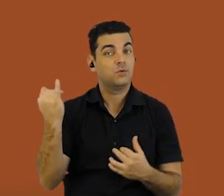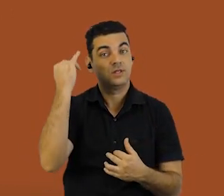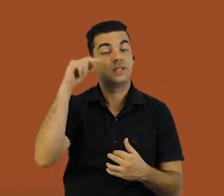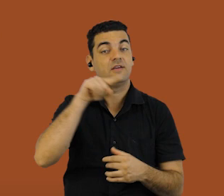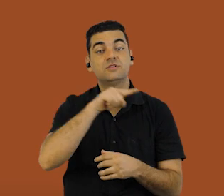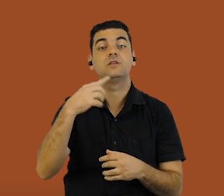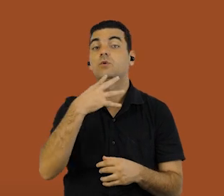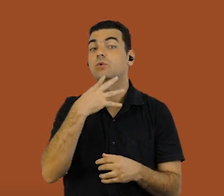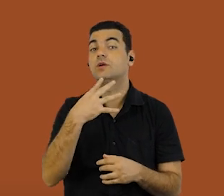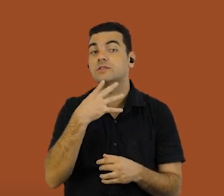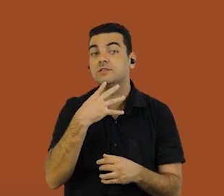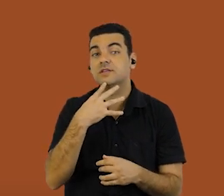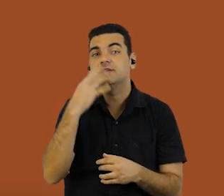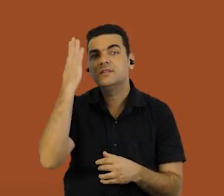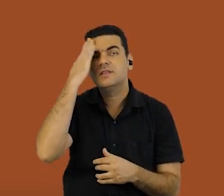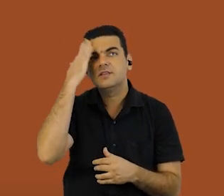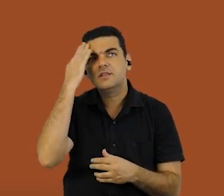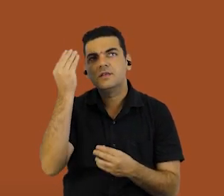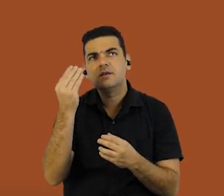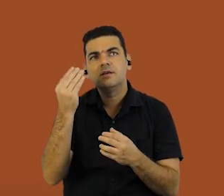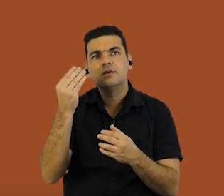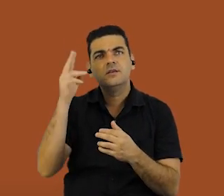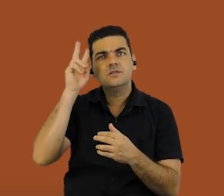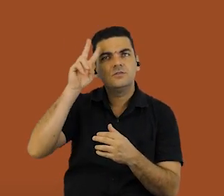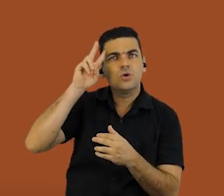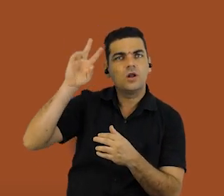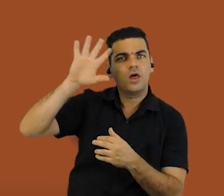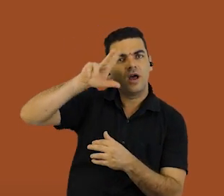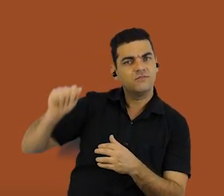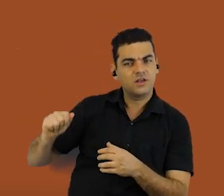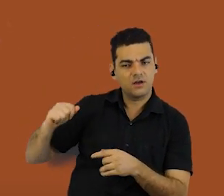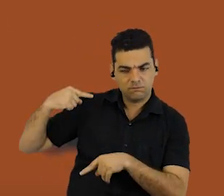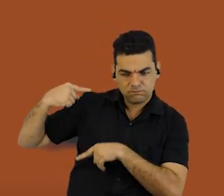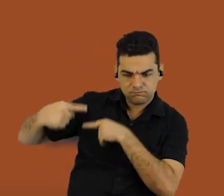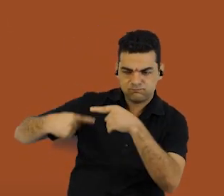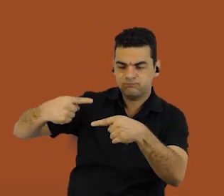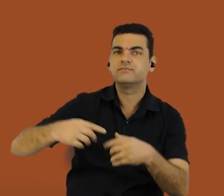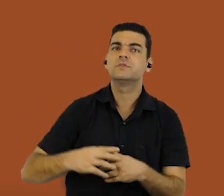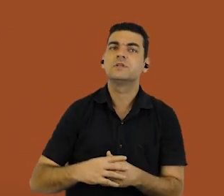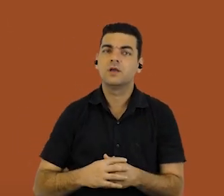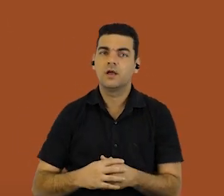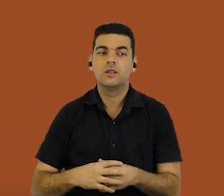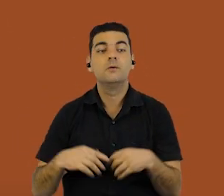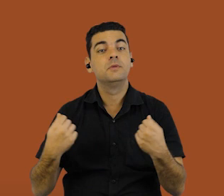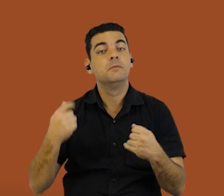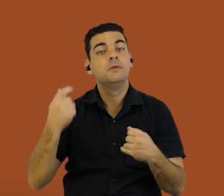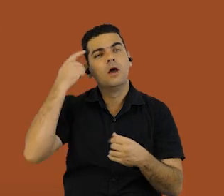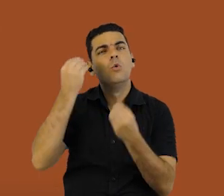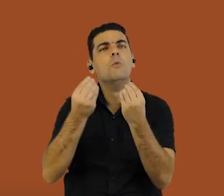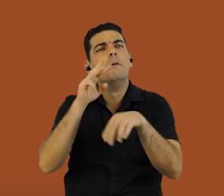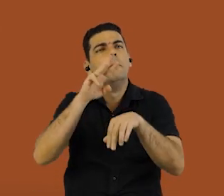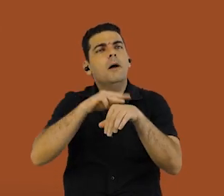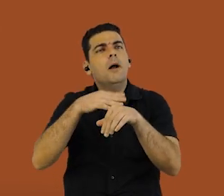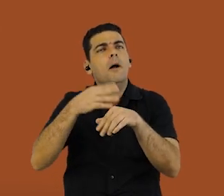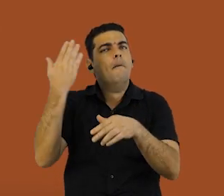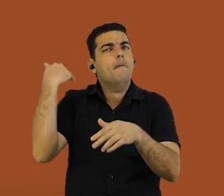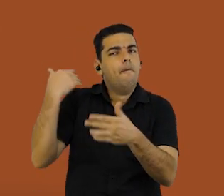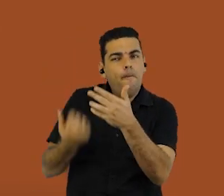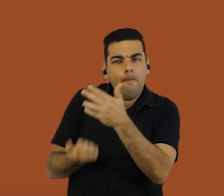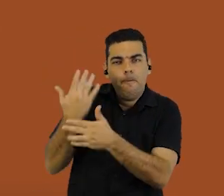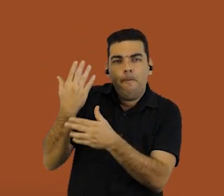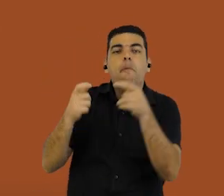gente conhecer, né, os primeiros artefatos que aparecem, o pensamento matemático da humanidade